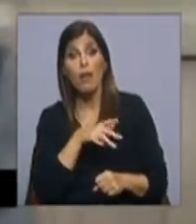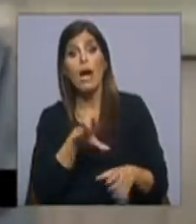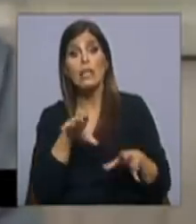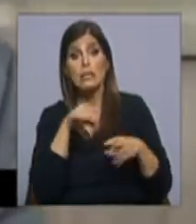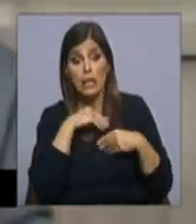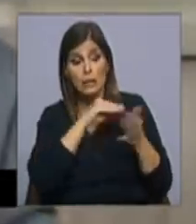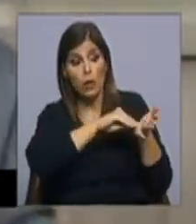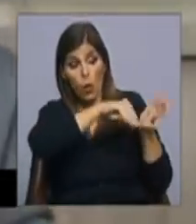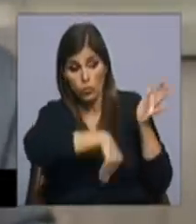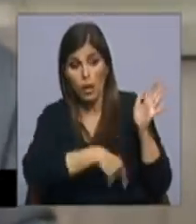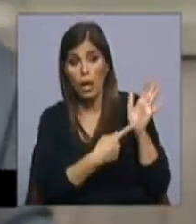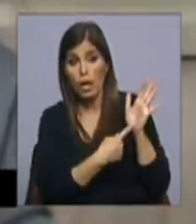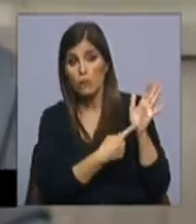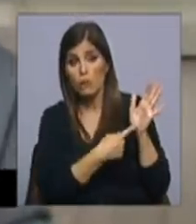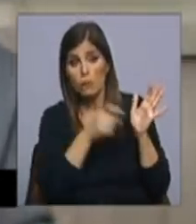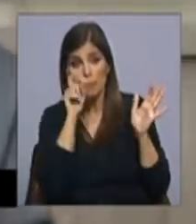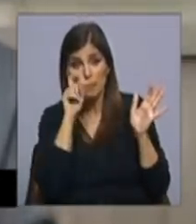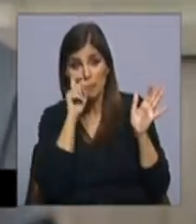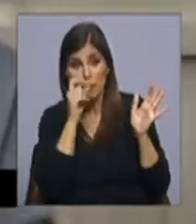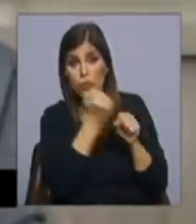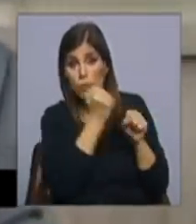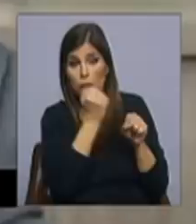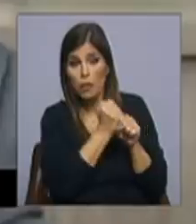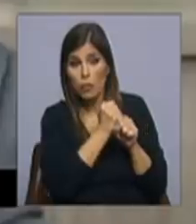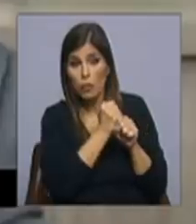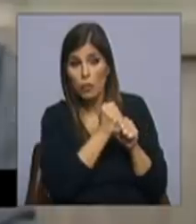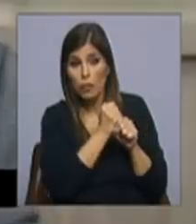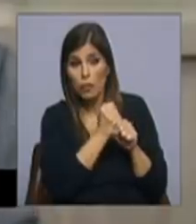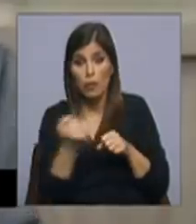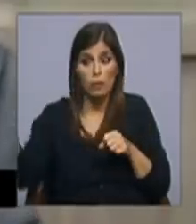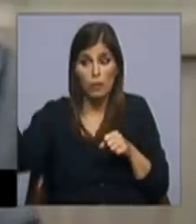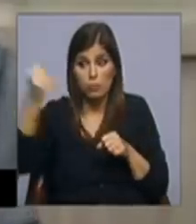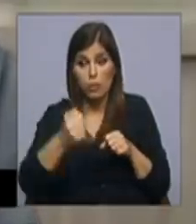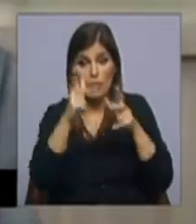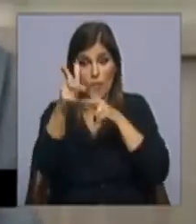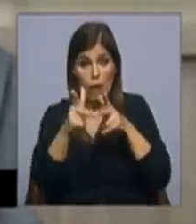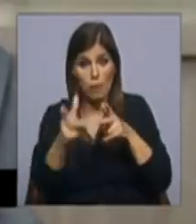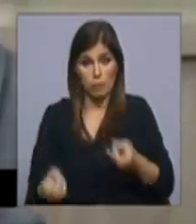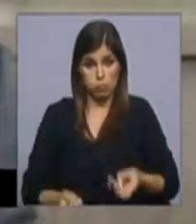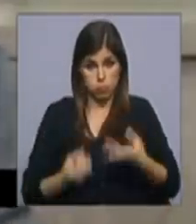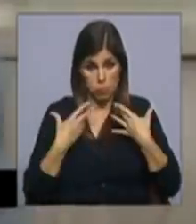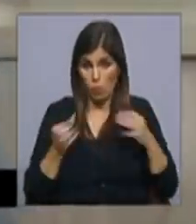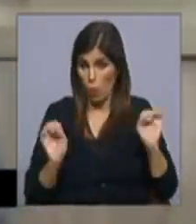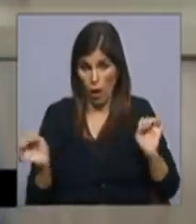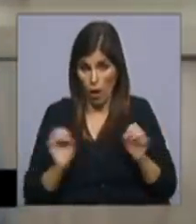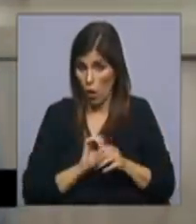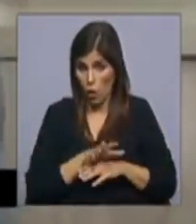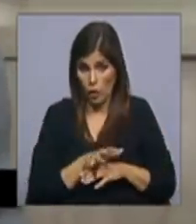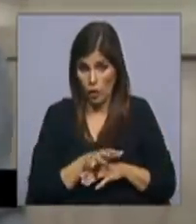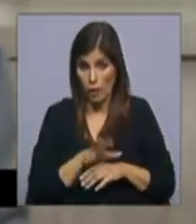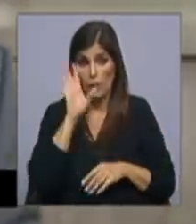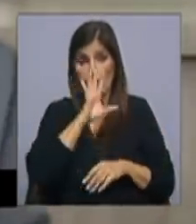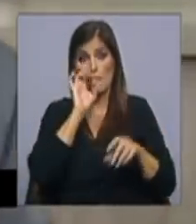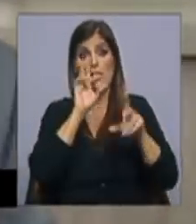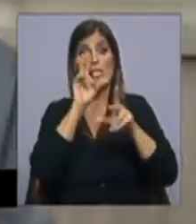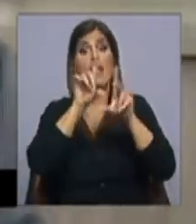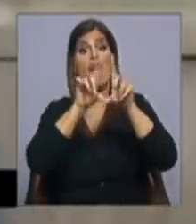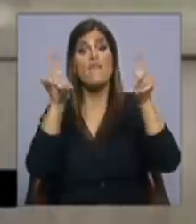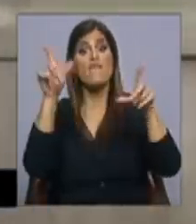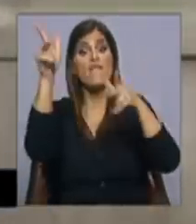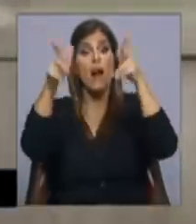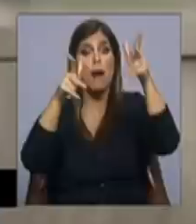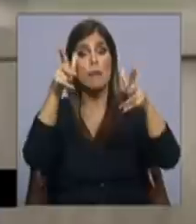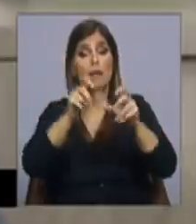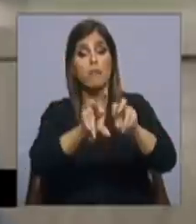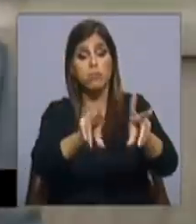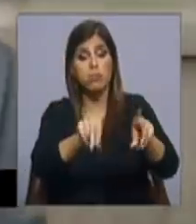dizendo que ele vai garantir que o trabalhador que for trabalhar na fábrica dele não vai pegar coronavírus, se a fábrica dele vai ser higienizada, se